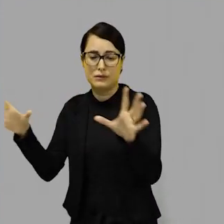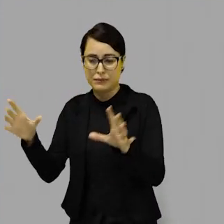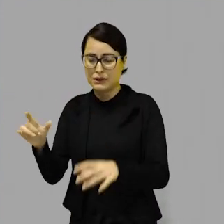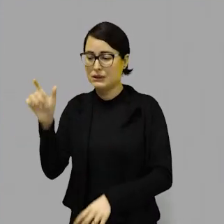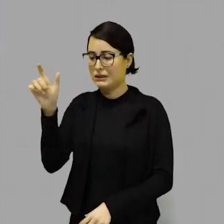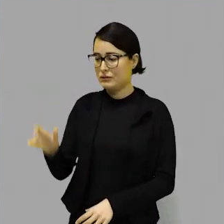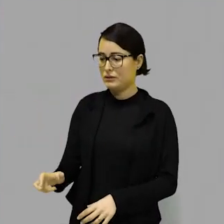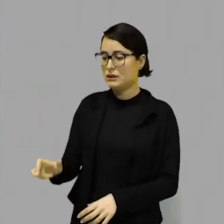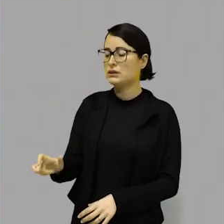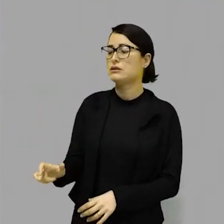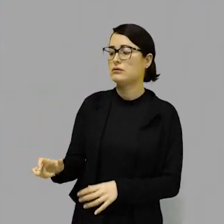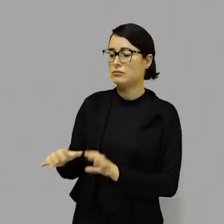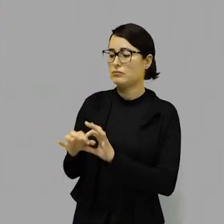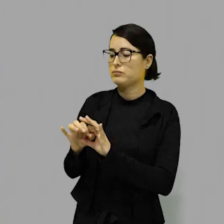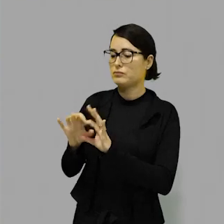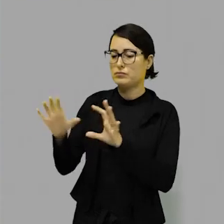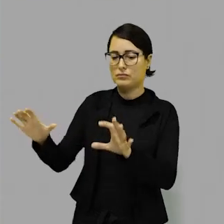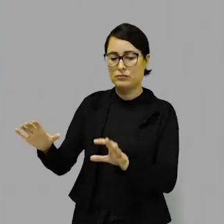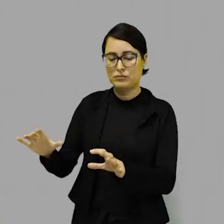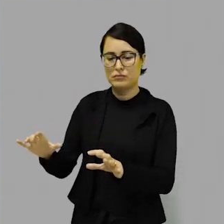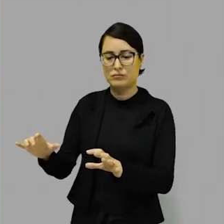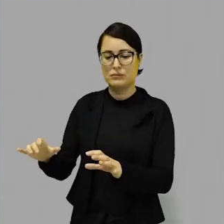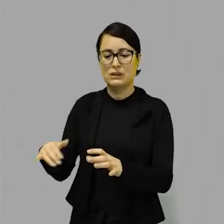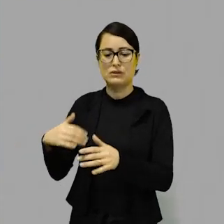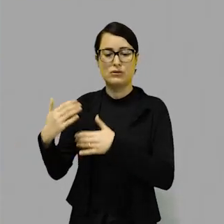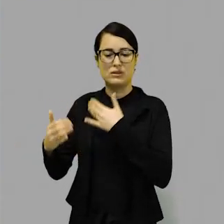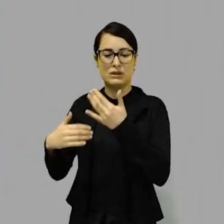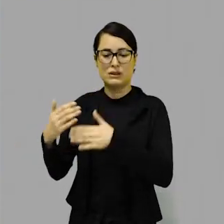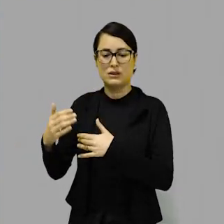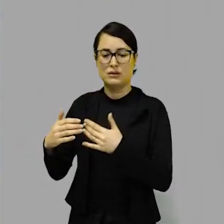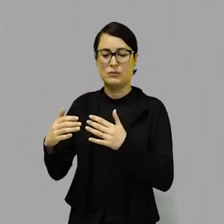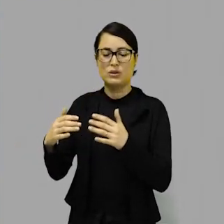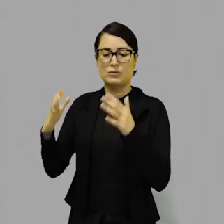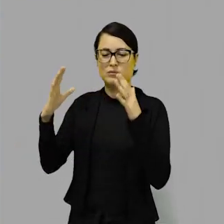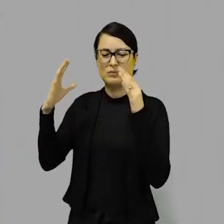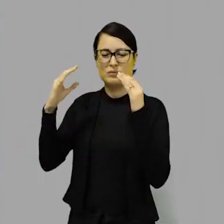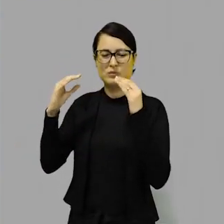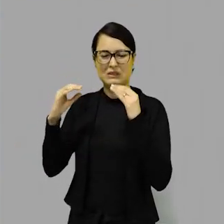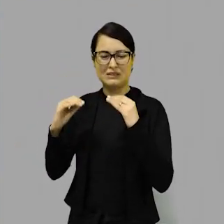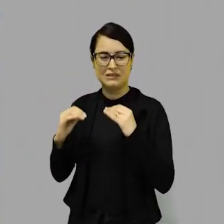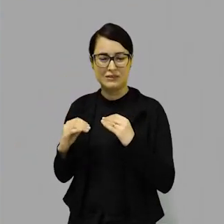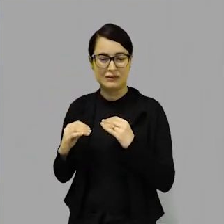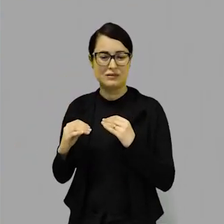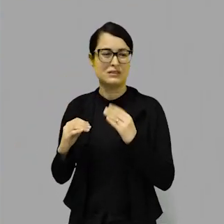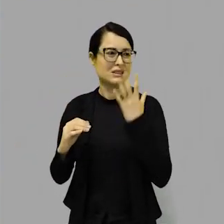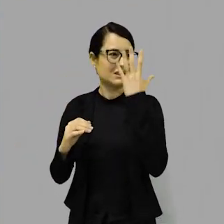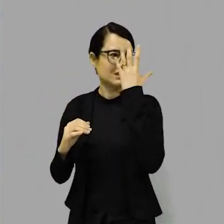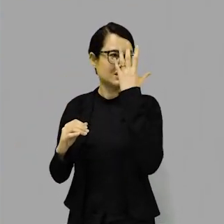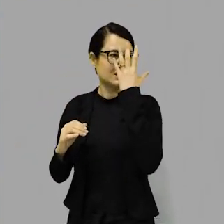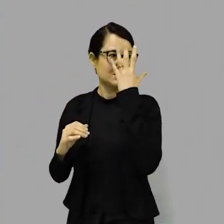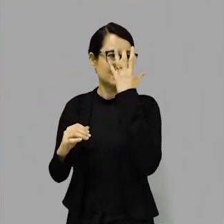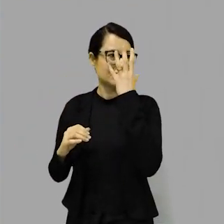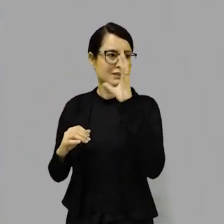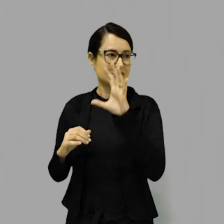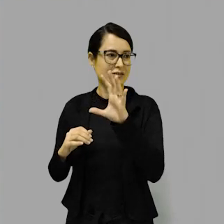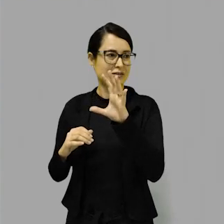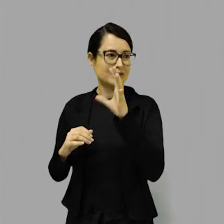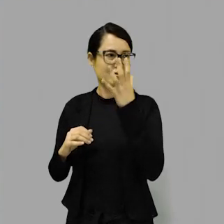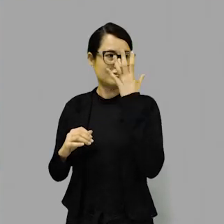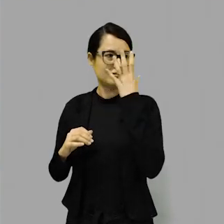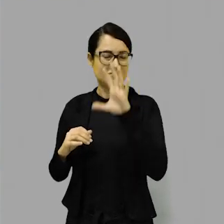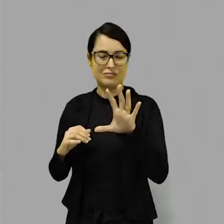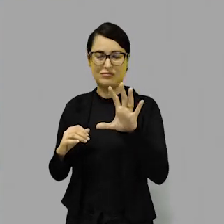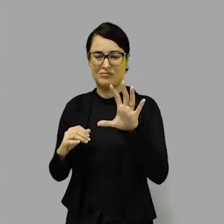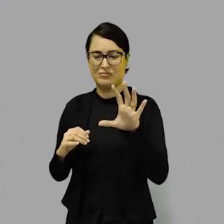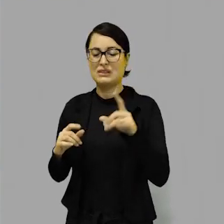vez maior, que vai corroindo o caráter. Por isso, corrosão do caráter. Porque a pessoa se sente cada